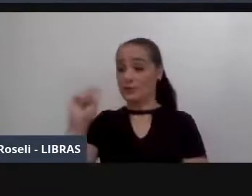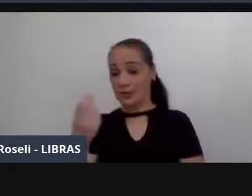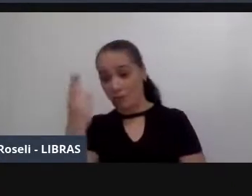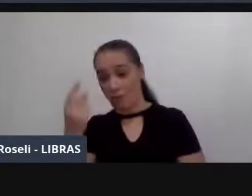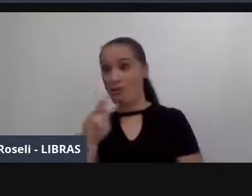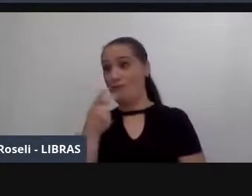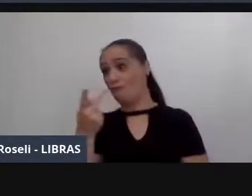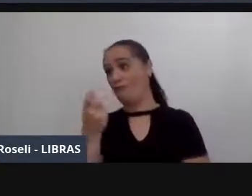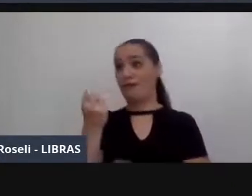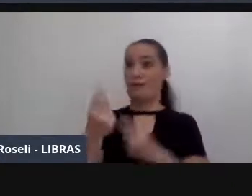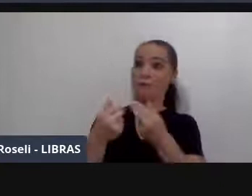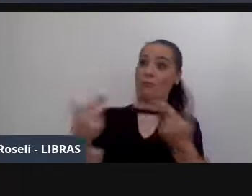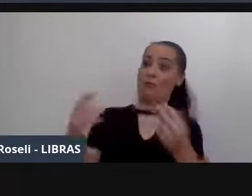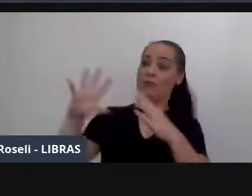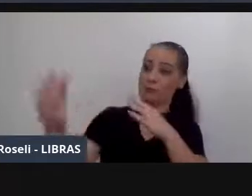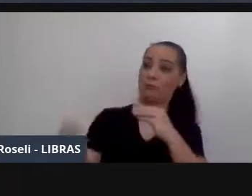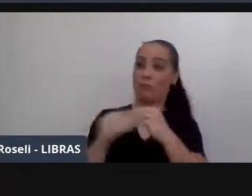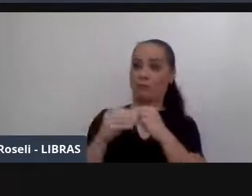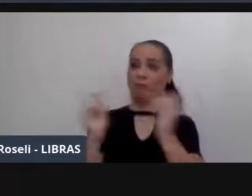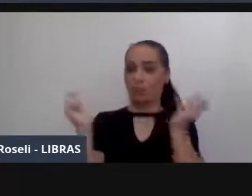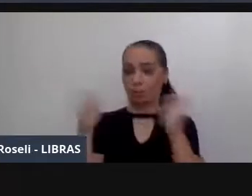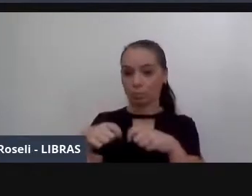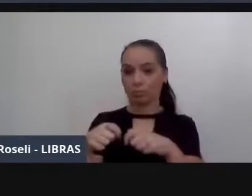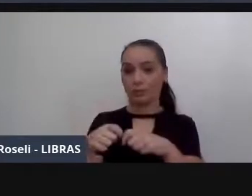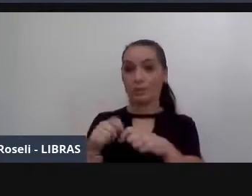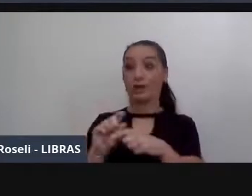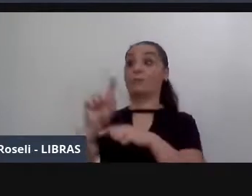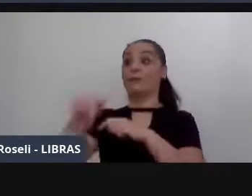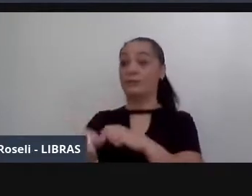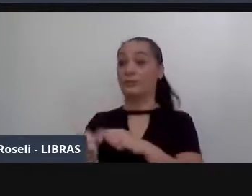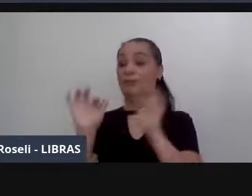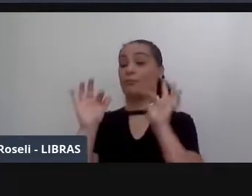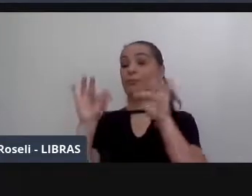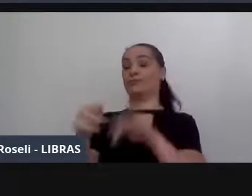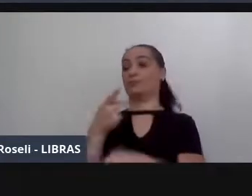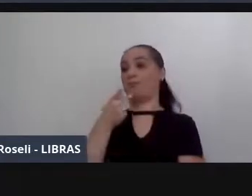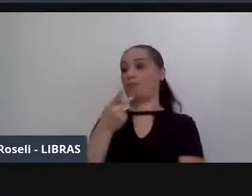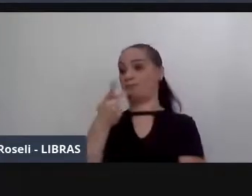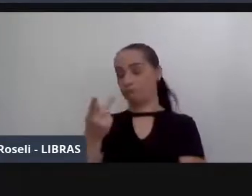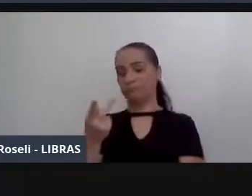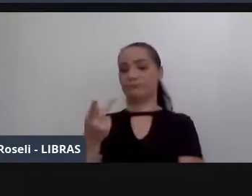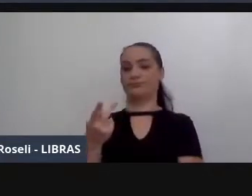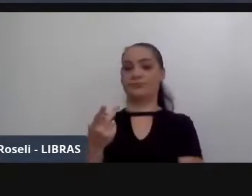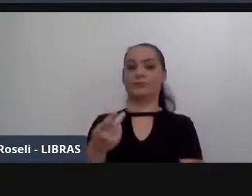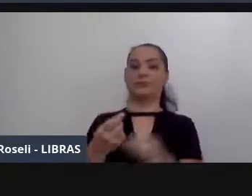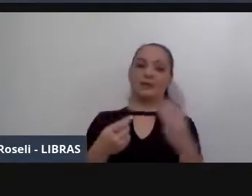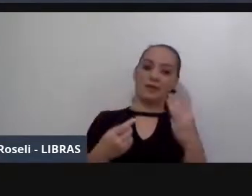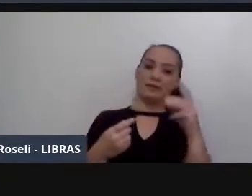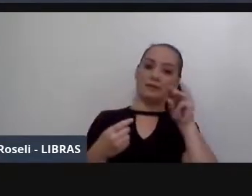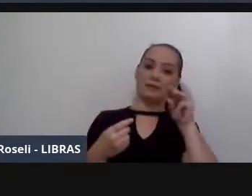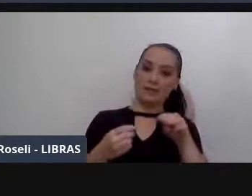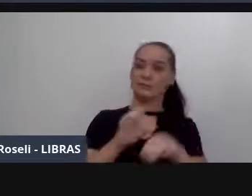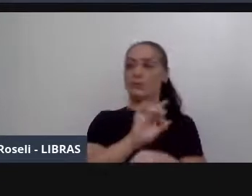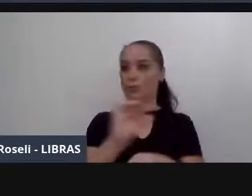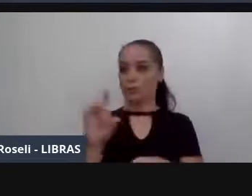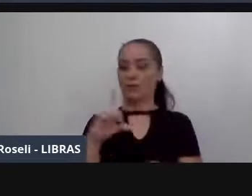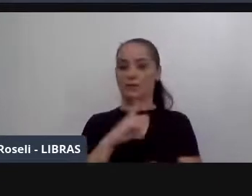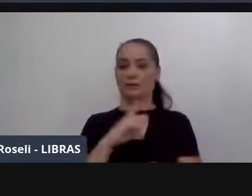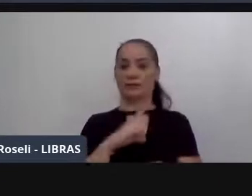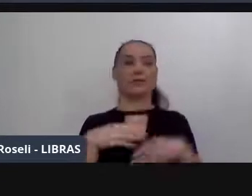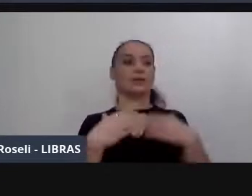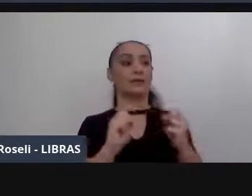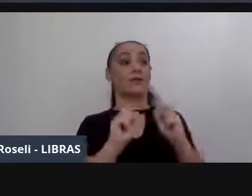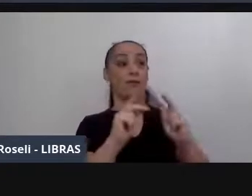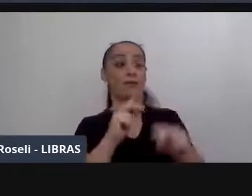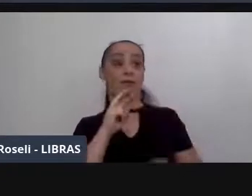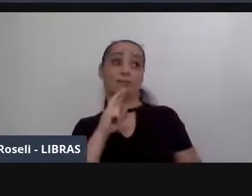para complementar, porque depois é as considerações finais. Até que vocês tenham de novo, cada um, 3 minutos. Vou responder, então, que